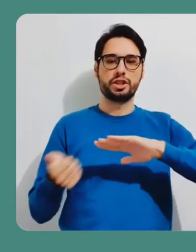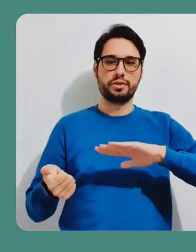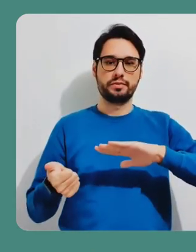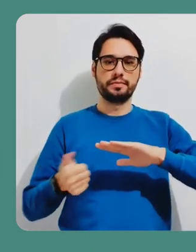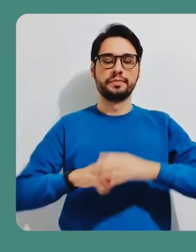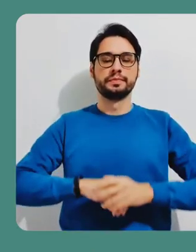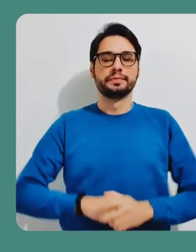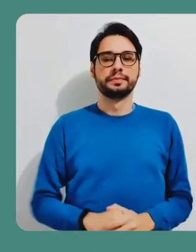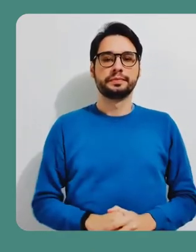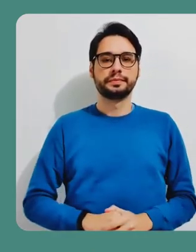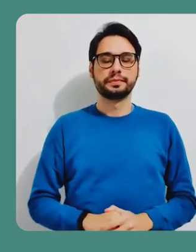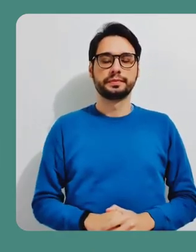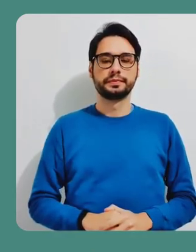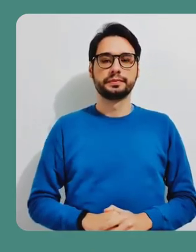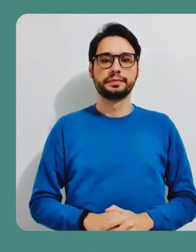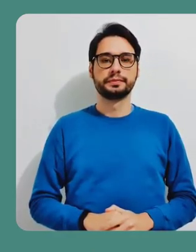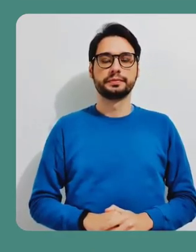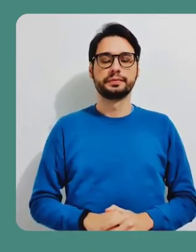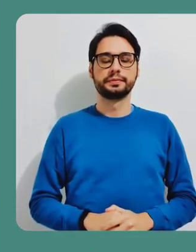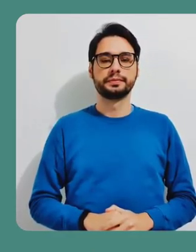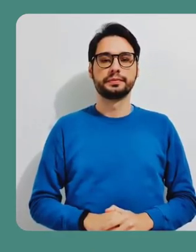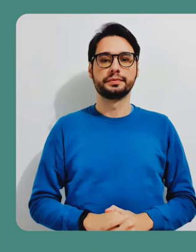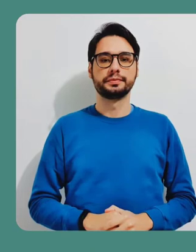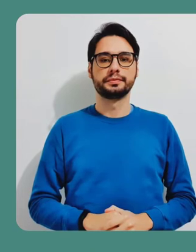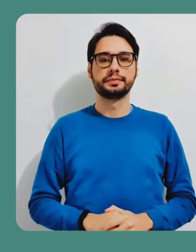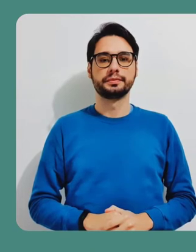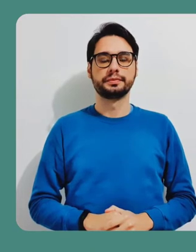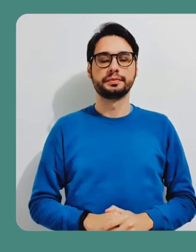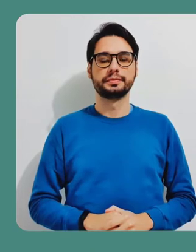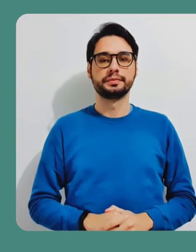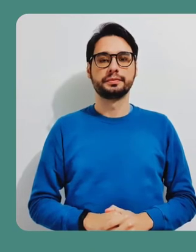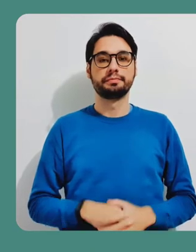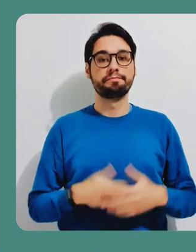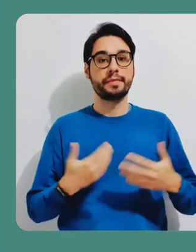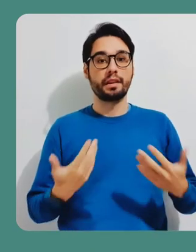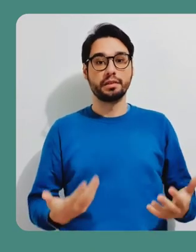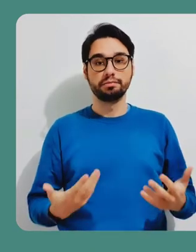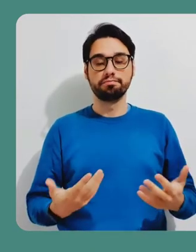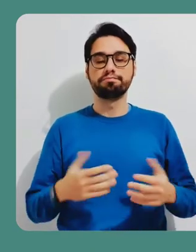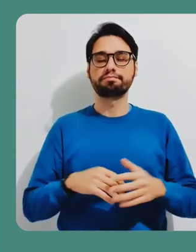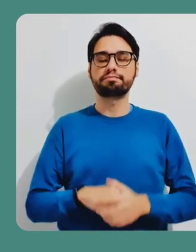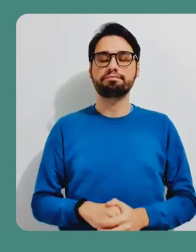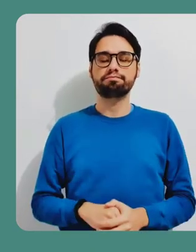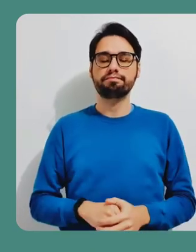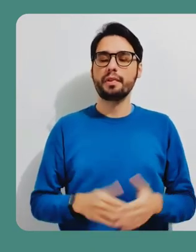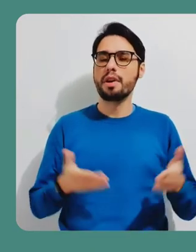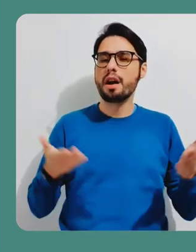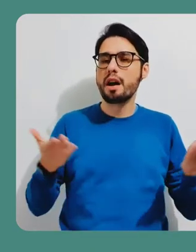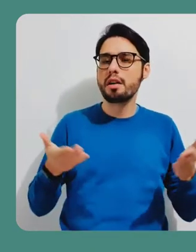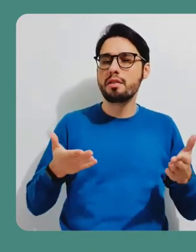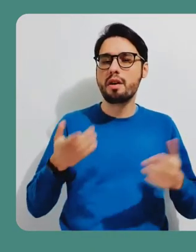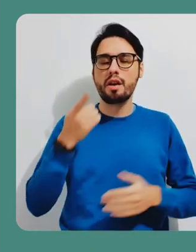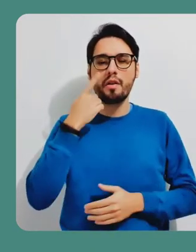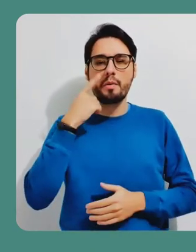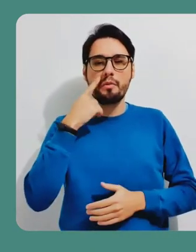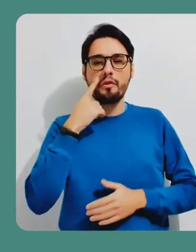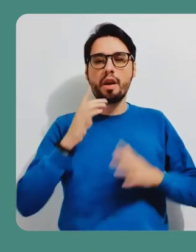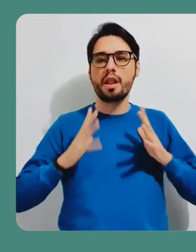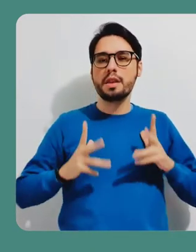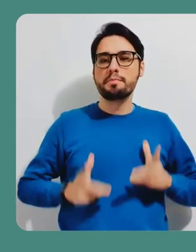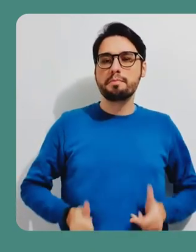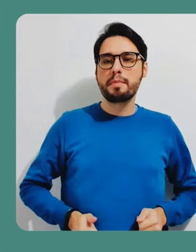ao podcast do inpc de ar 1 e aqui você vai aprender sobre o software